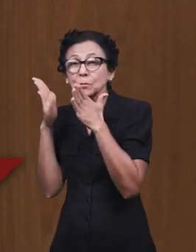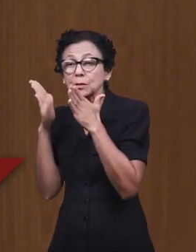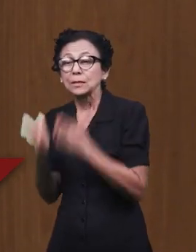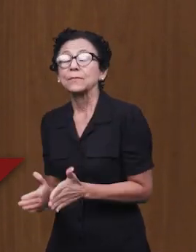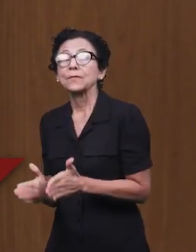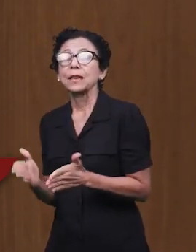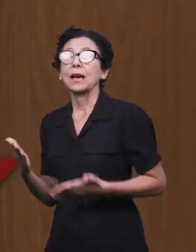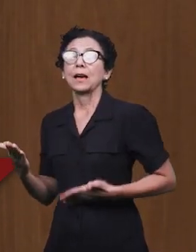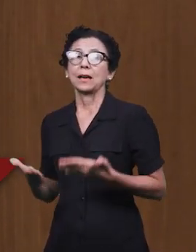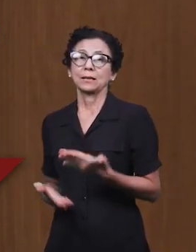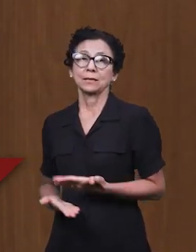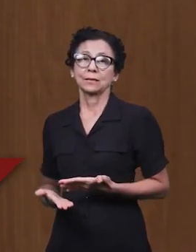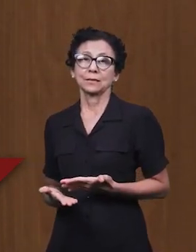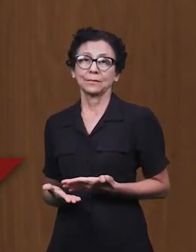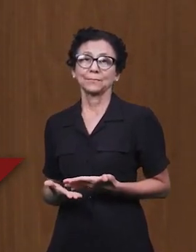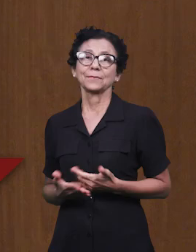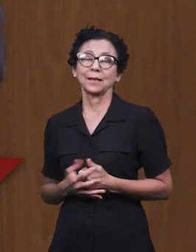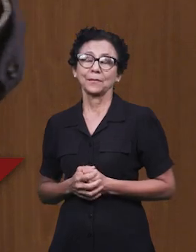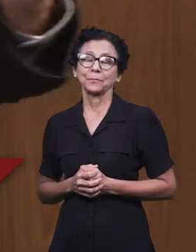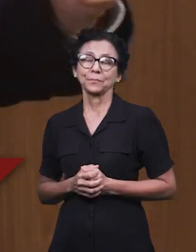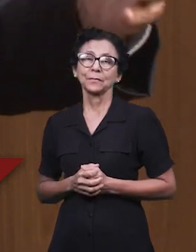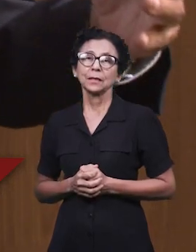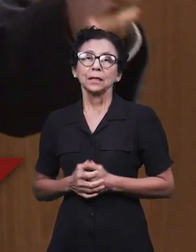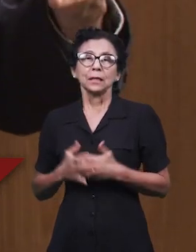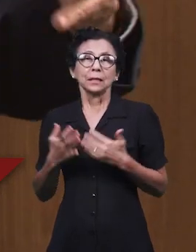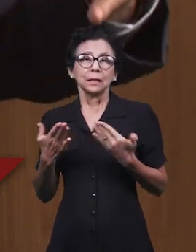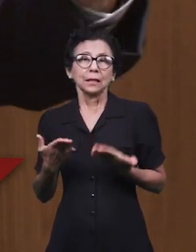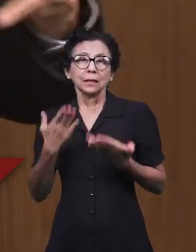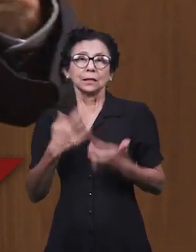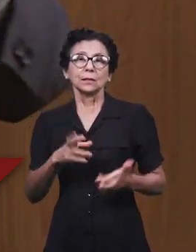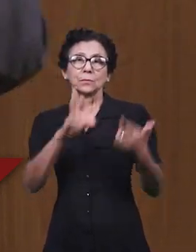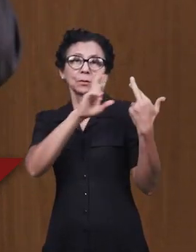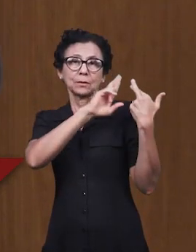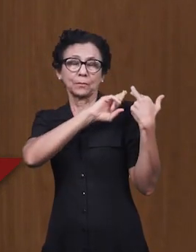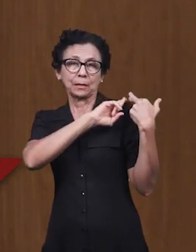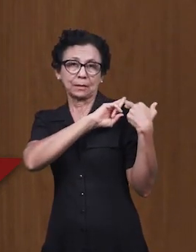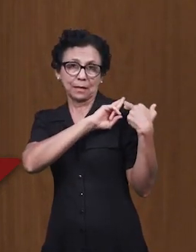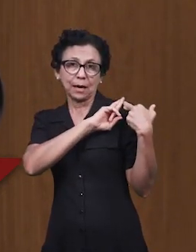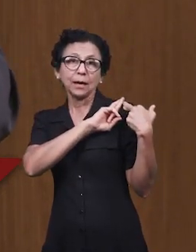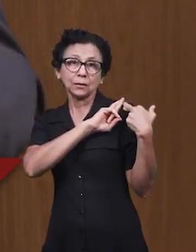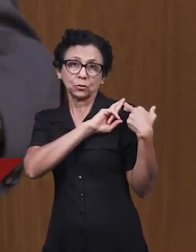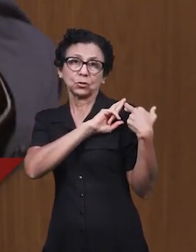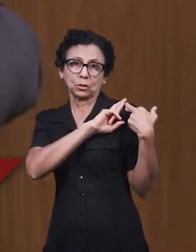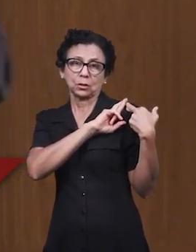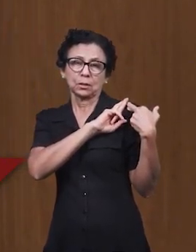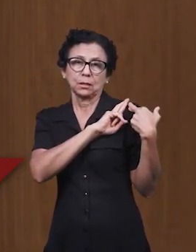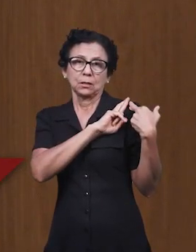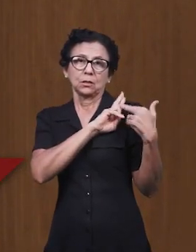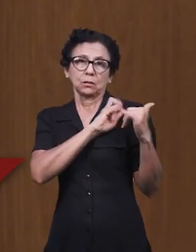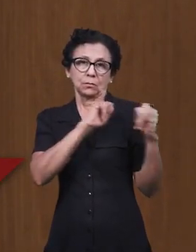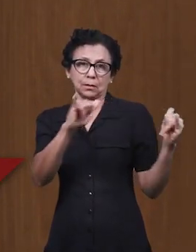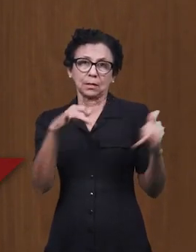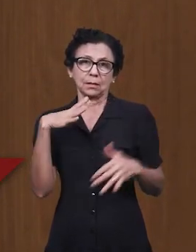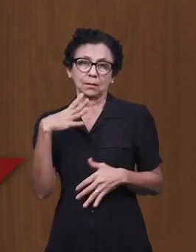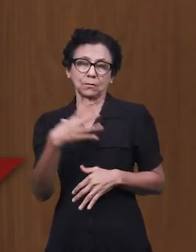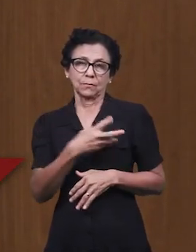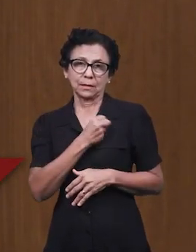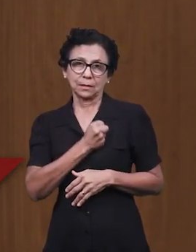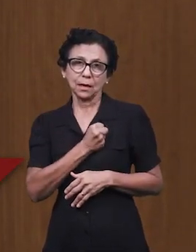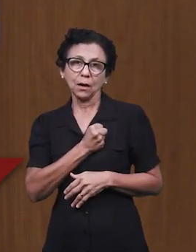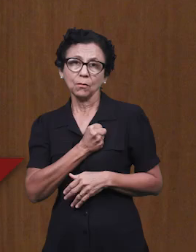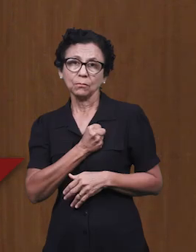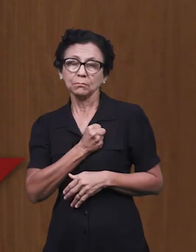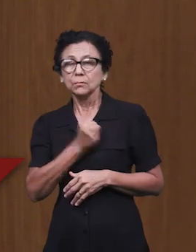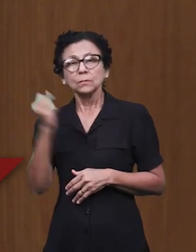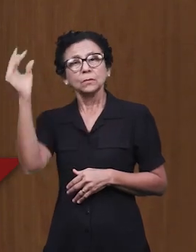missão para o Espírito Santo. A missão, porque o convencimento da ressurreição dele